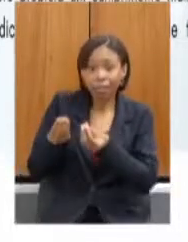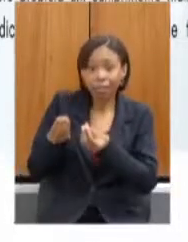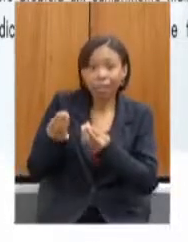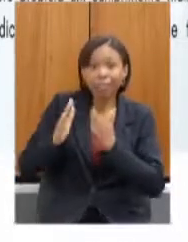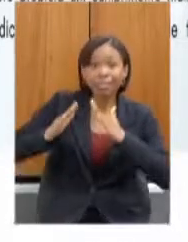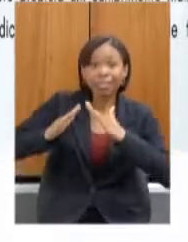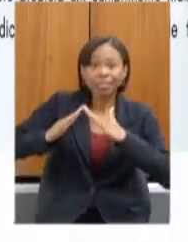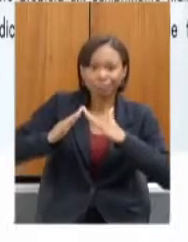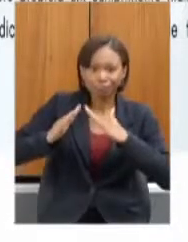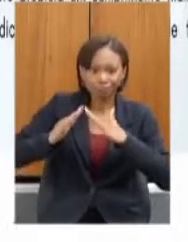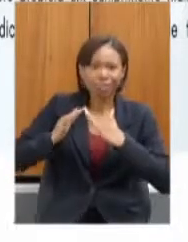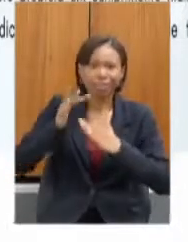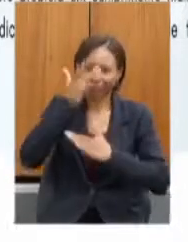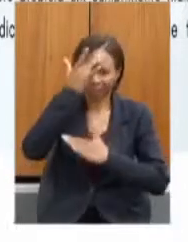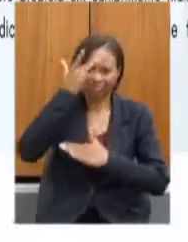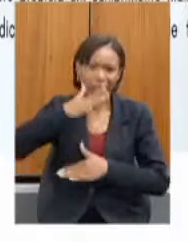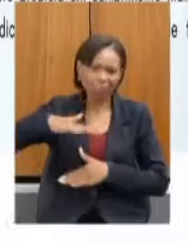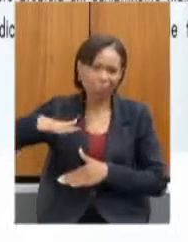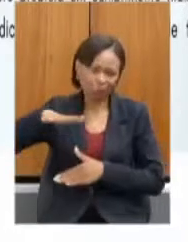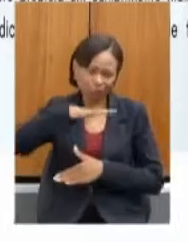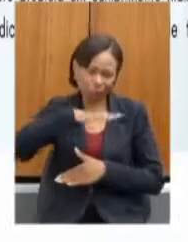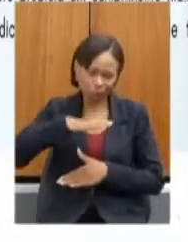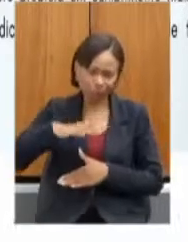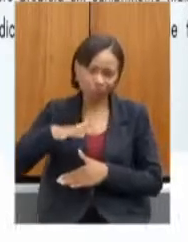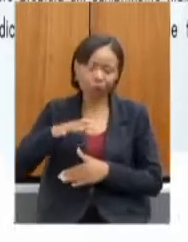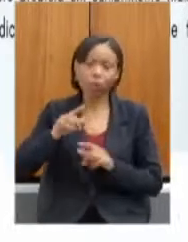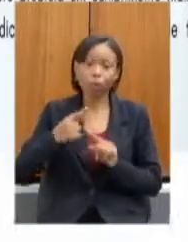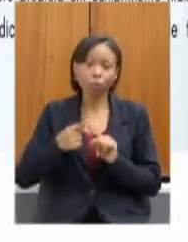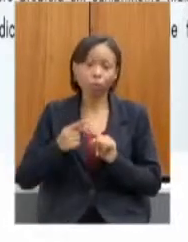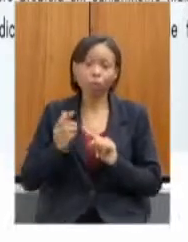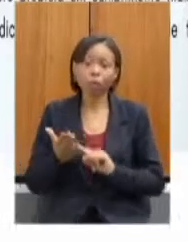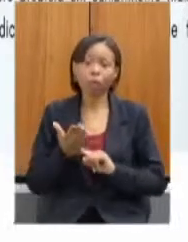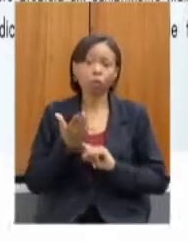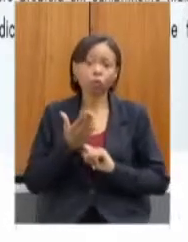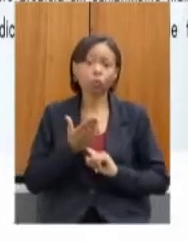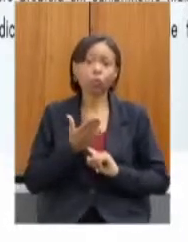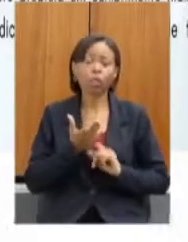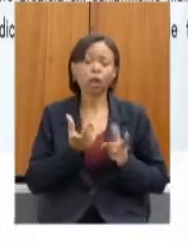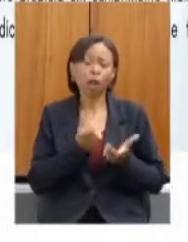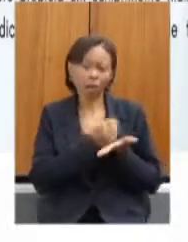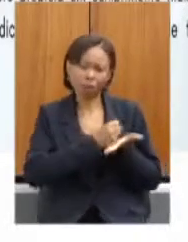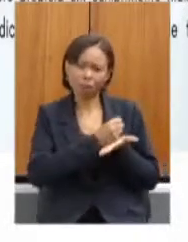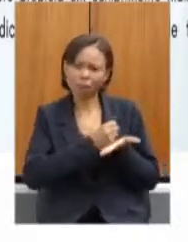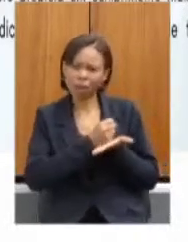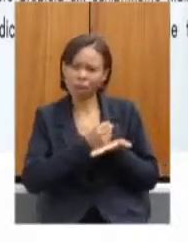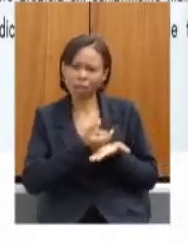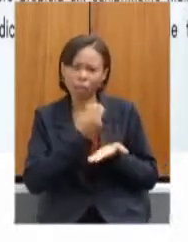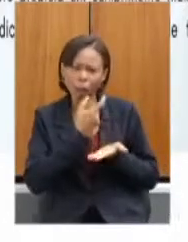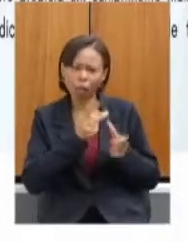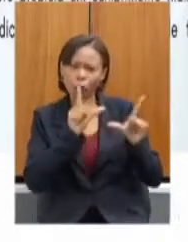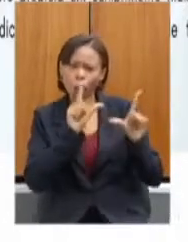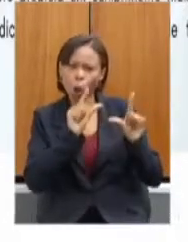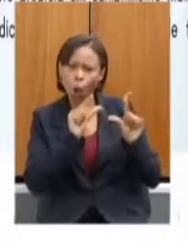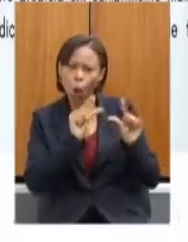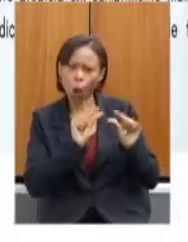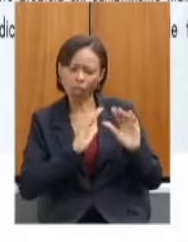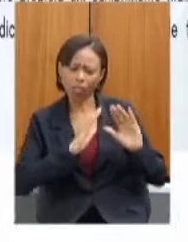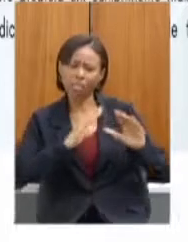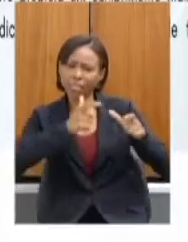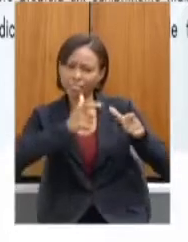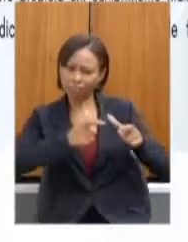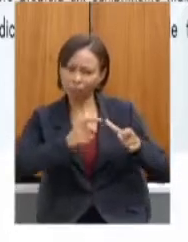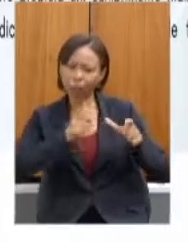pessoas e isso para nós vai trazer primeiro ou a diminuição do estoque dentro das nossas farmácias diminuição da